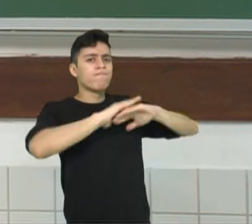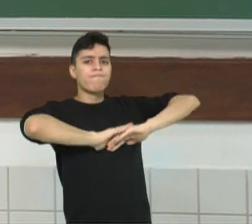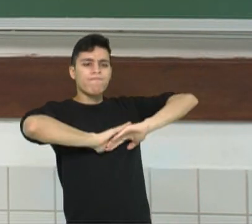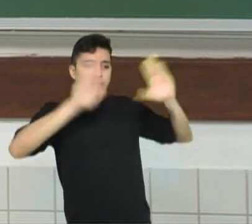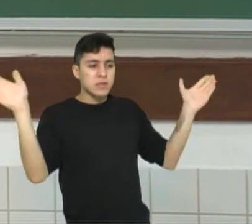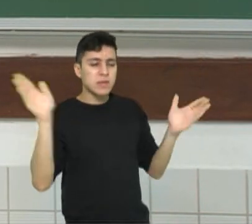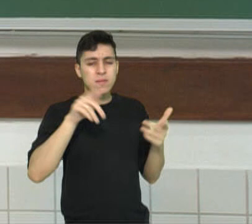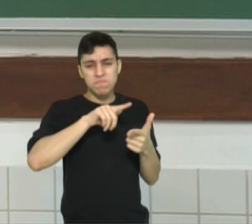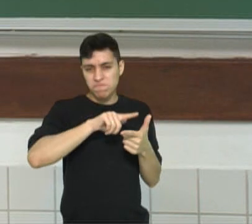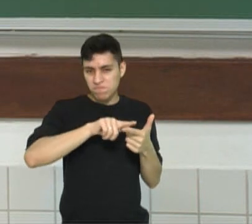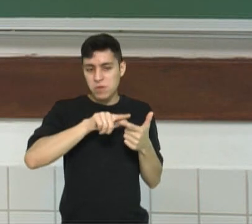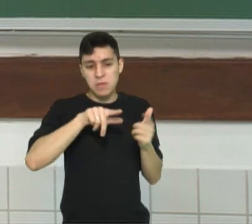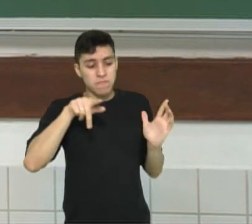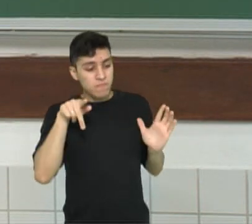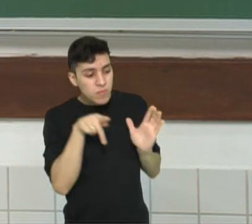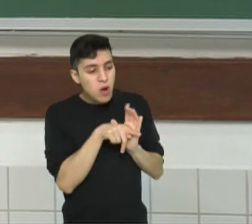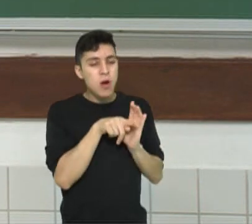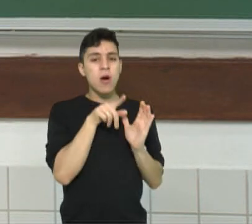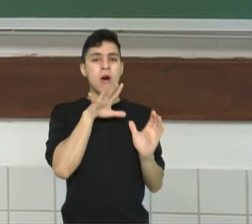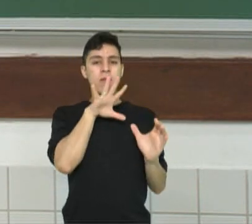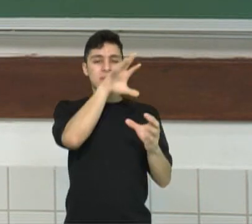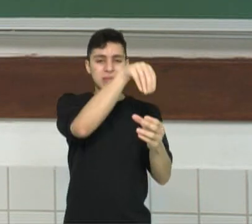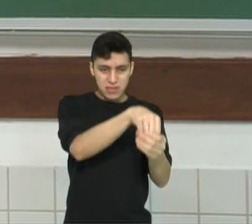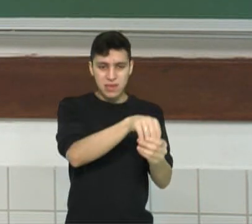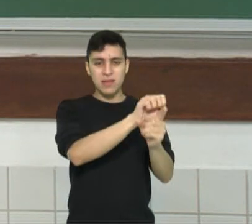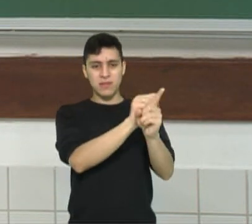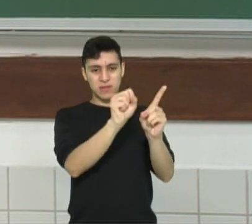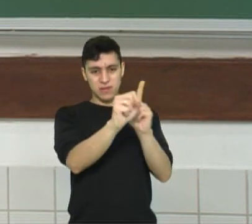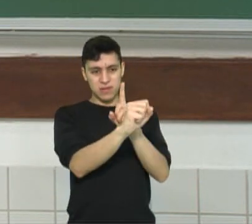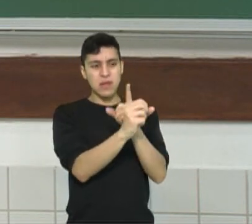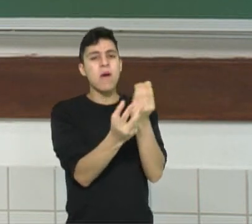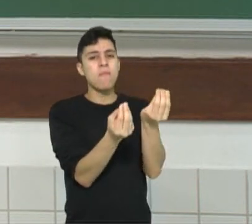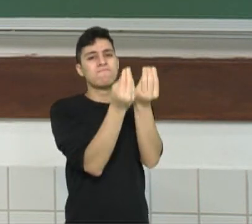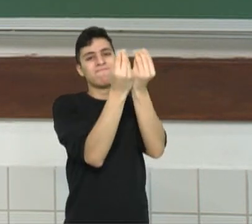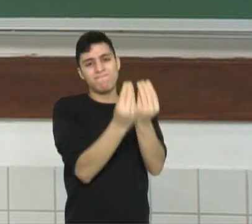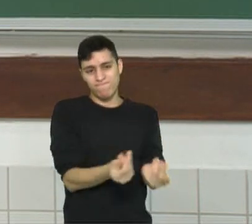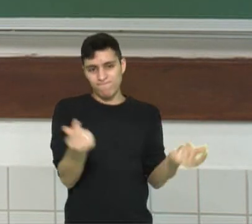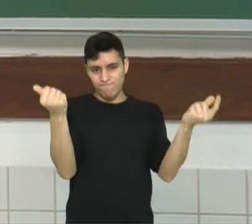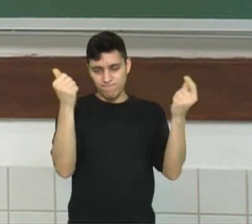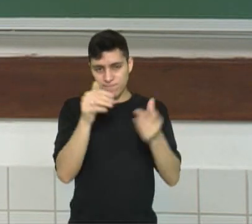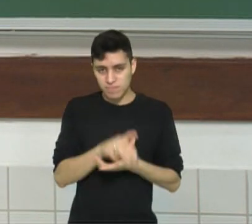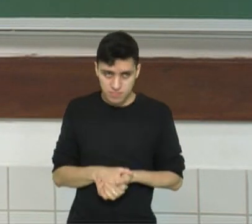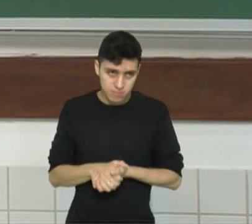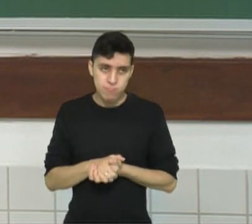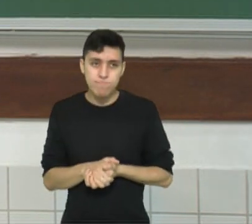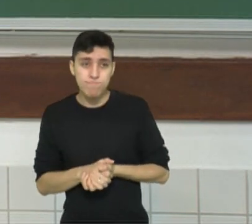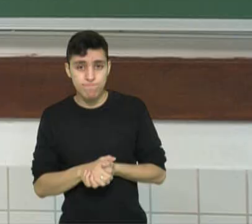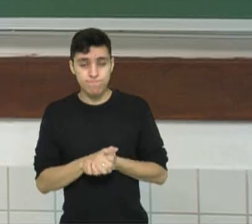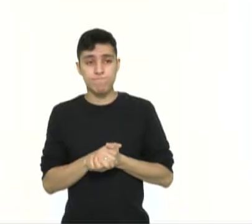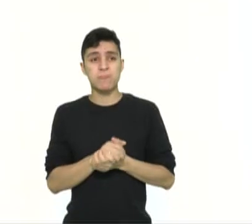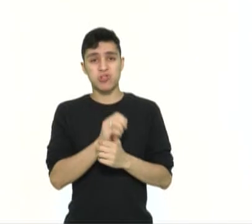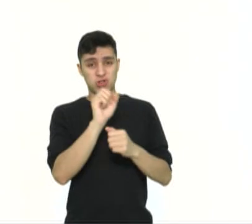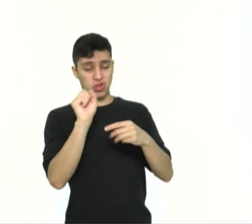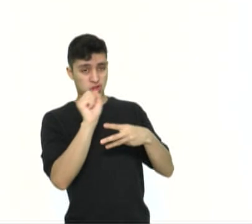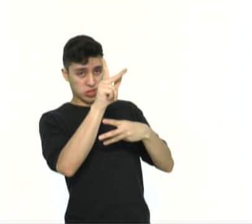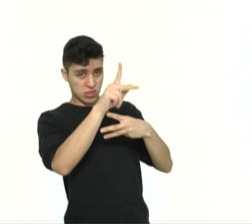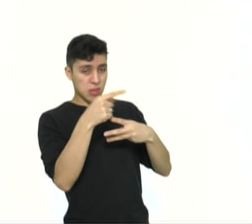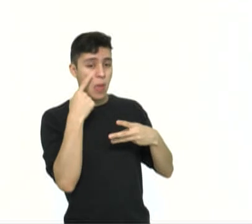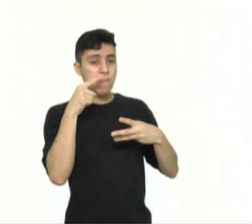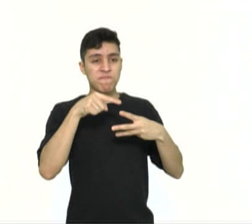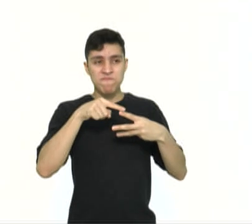gerando problemas para a própria constituição daquela sociedade maia. Bom, aqui eu trouxe